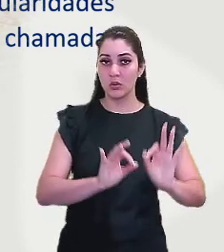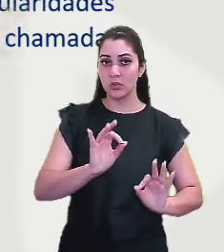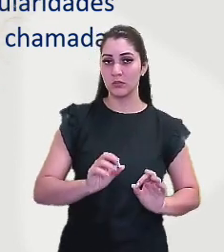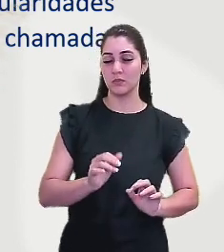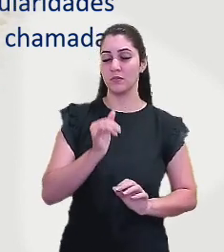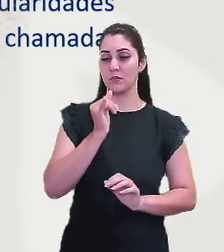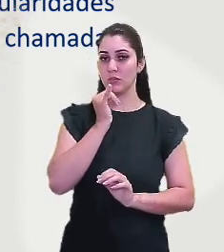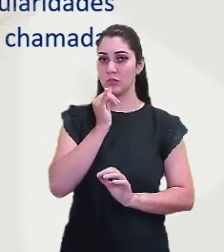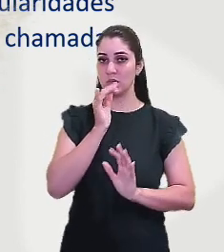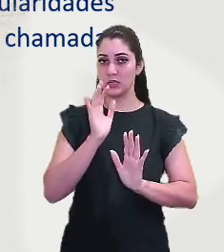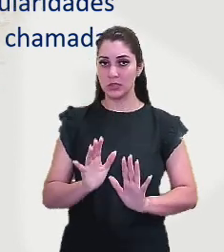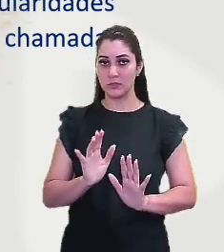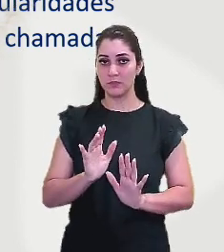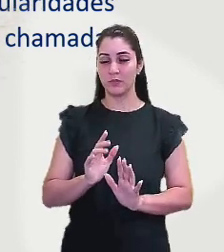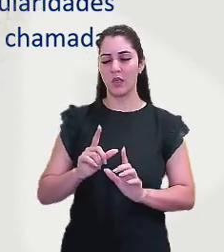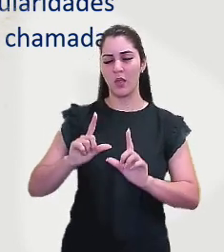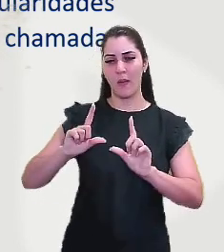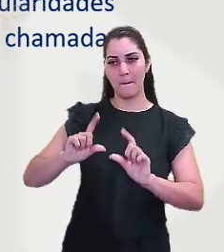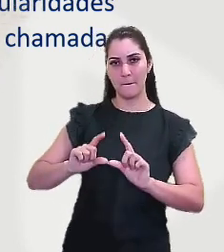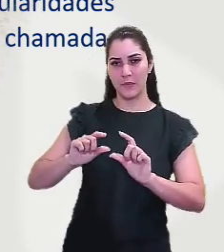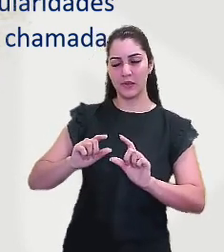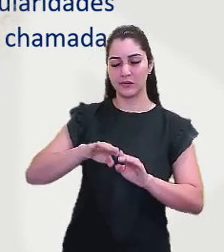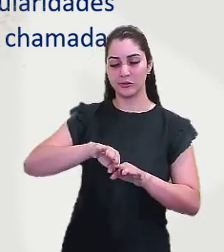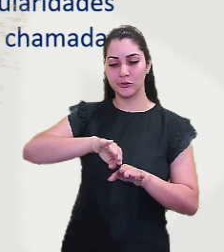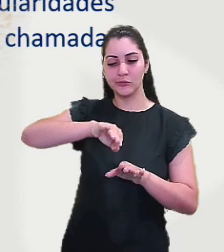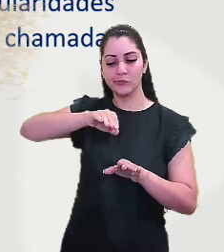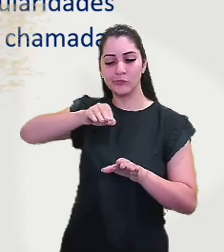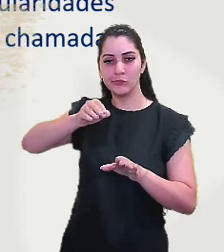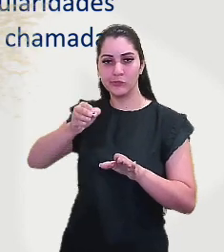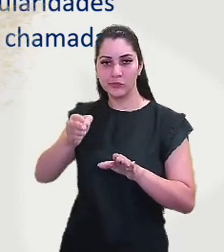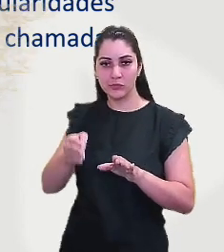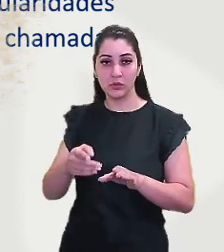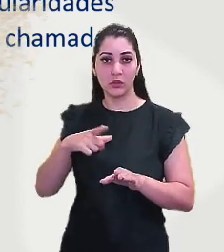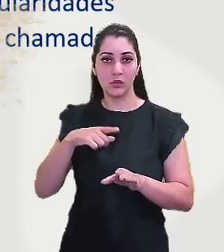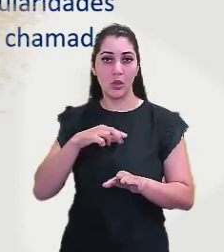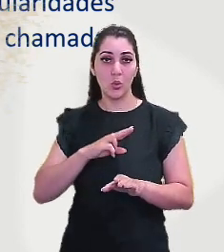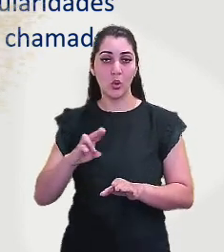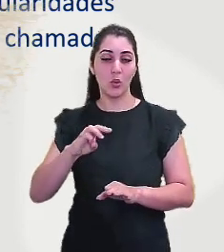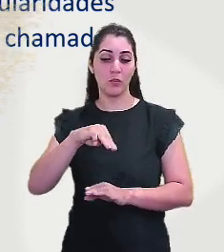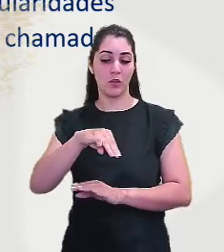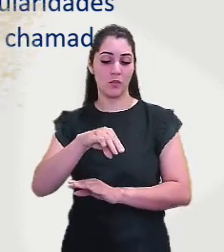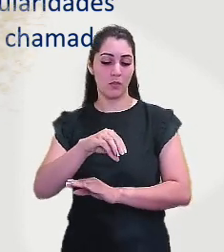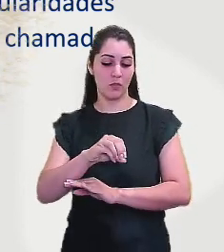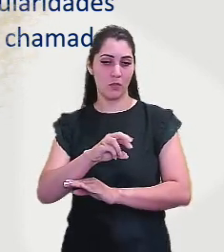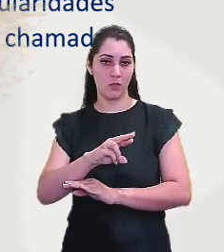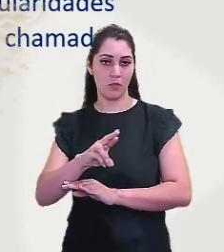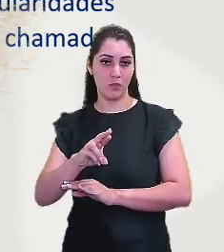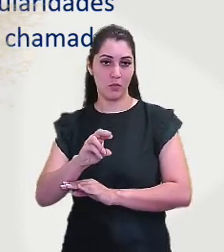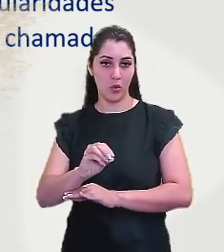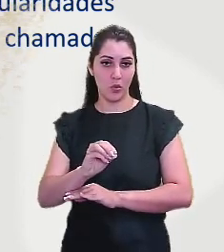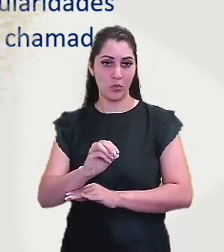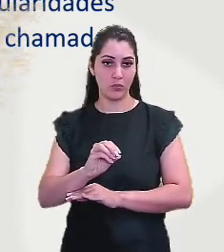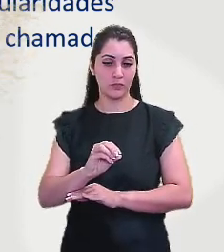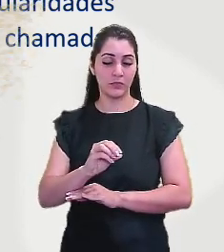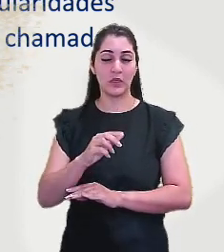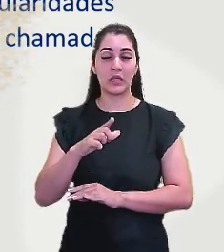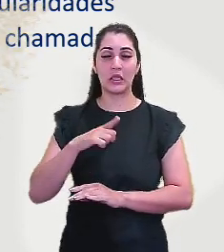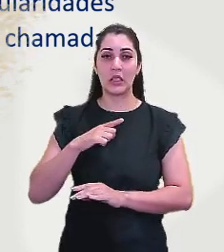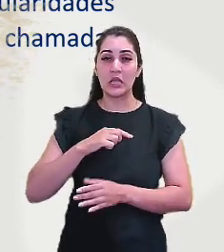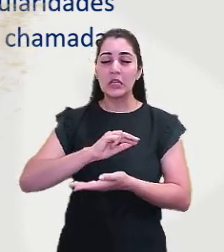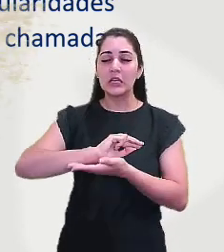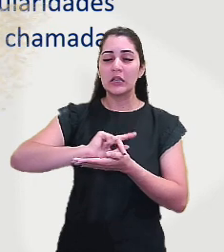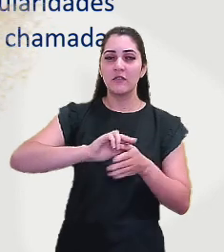por exemplo, uma pequena montanha é chamada em geral de morro e um alinhamento de montanhas de serras. Então, isso